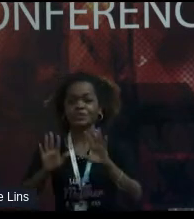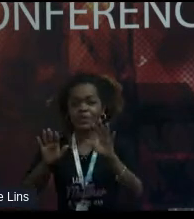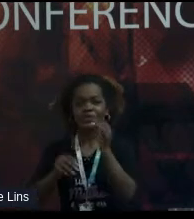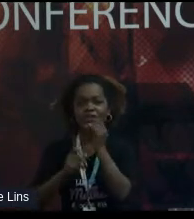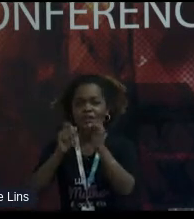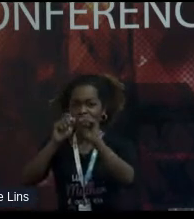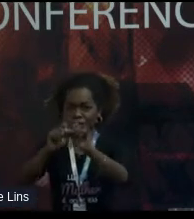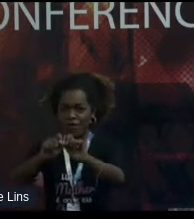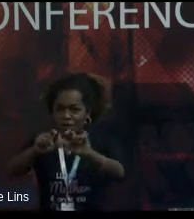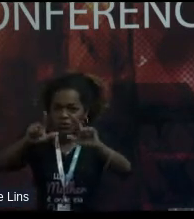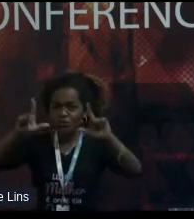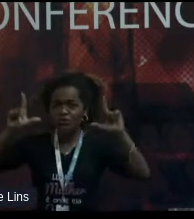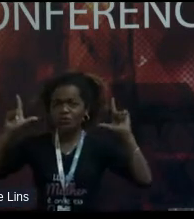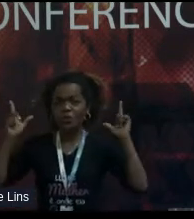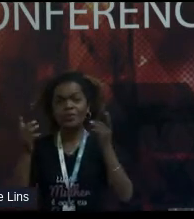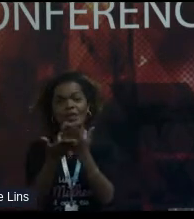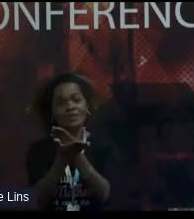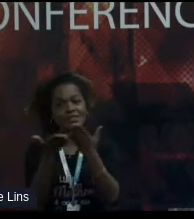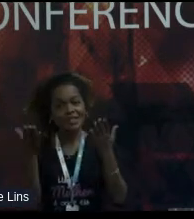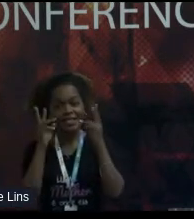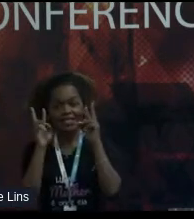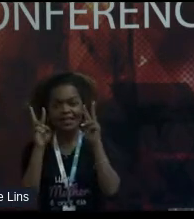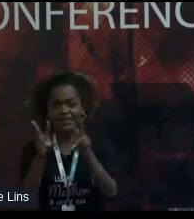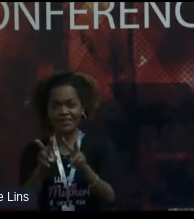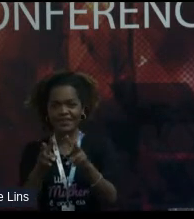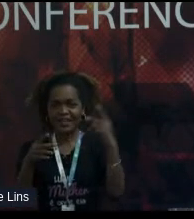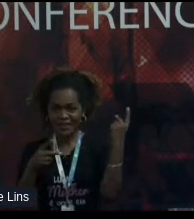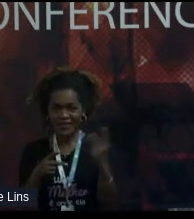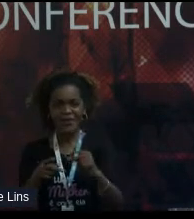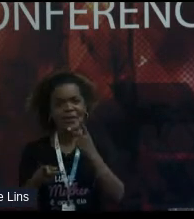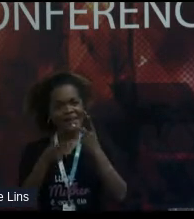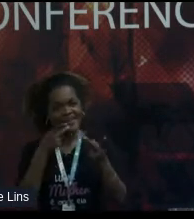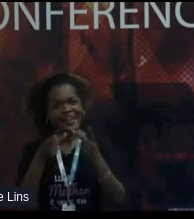para a galera e vamos botar o trem para falar.